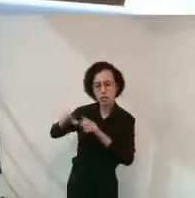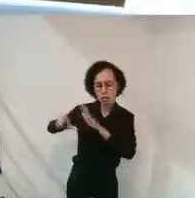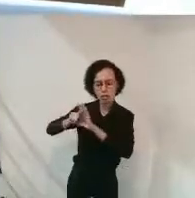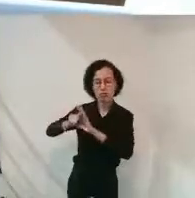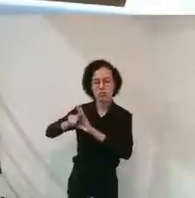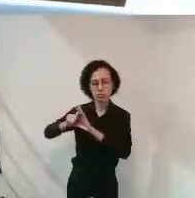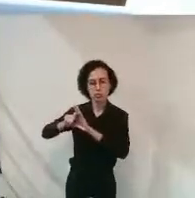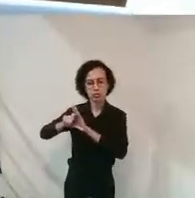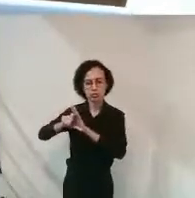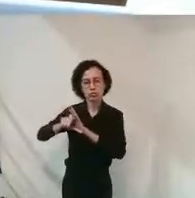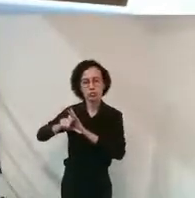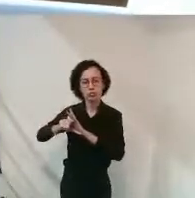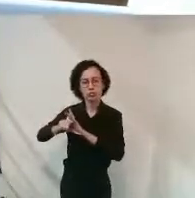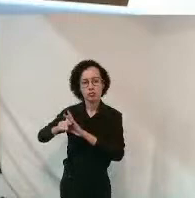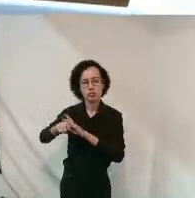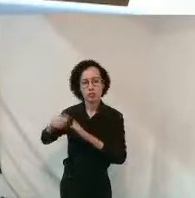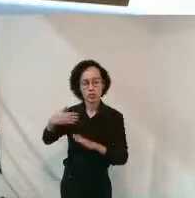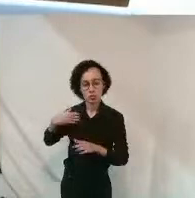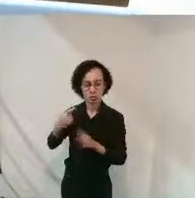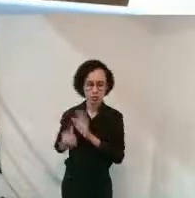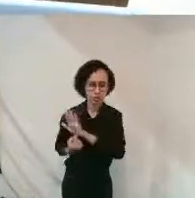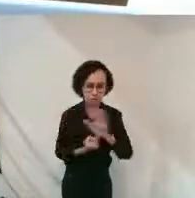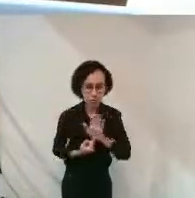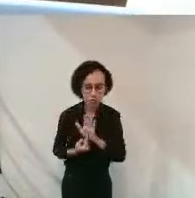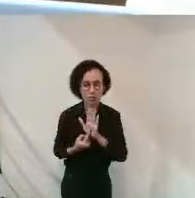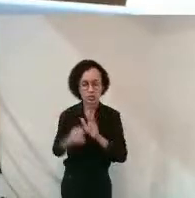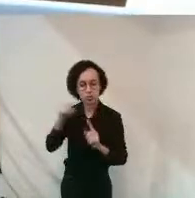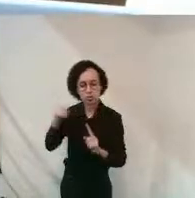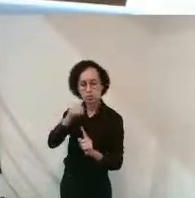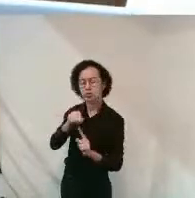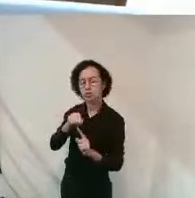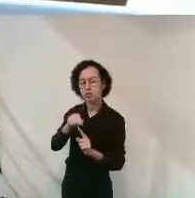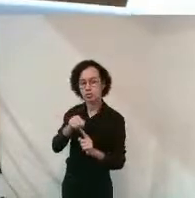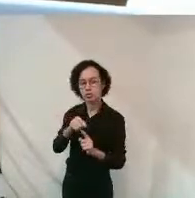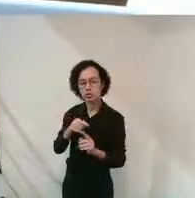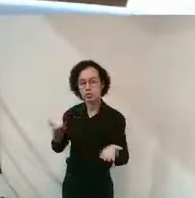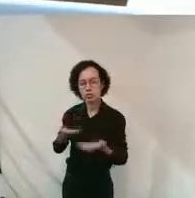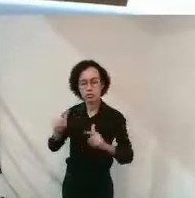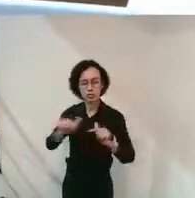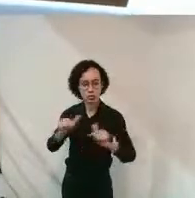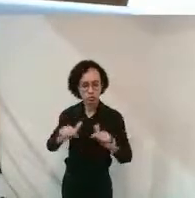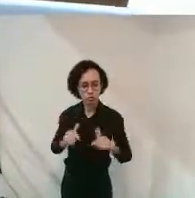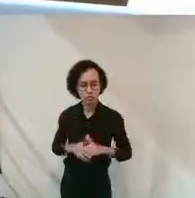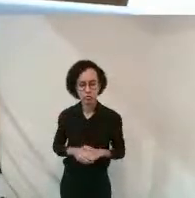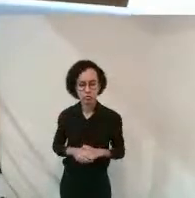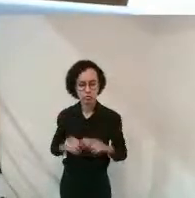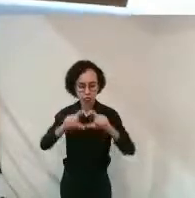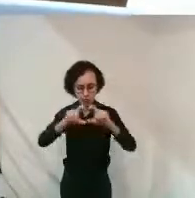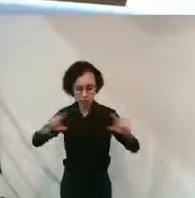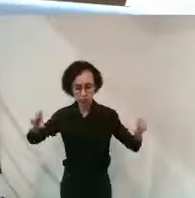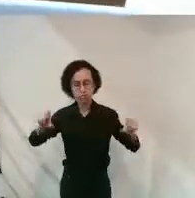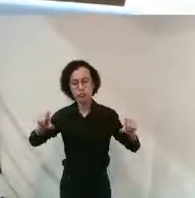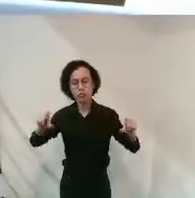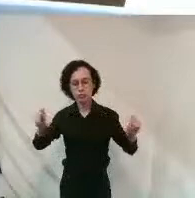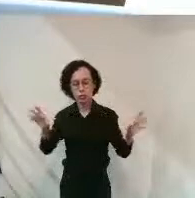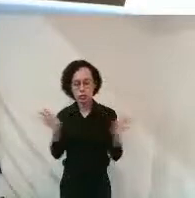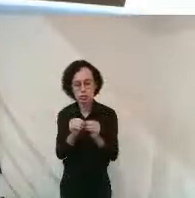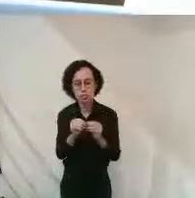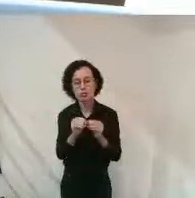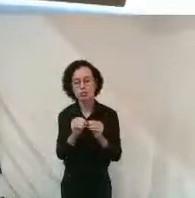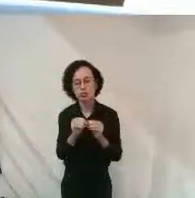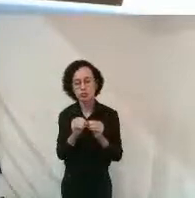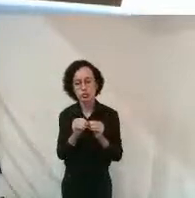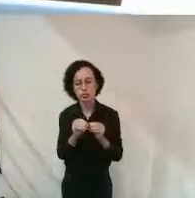toda a minha apresentação e todo o objetivo do nosso trabalho, numa frase, nós resumiríamos